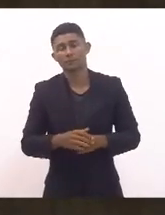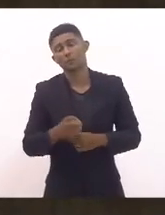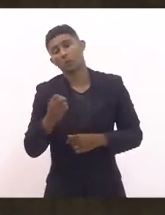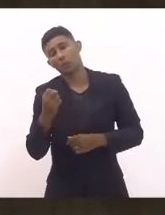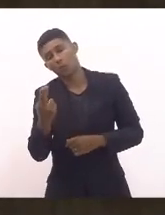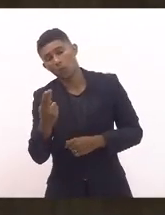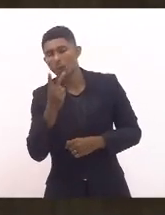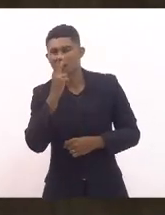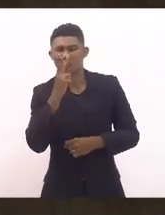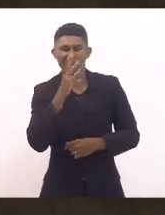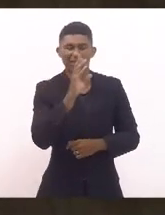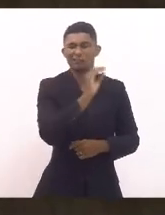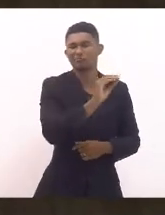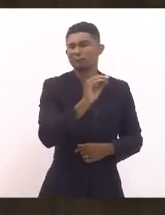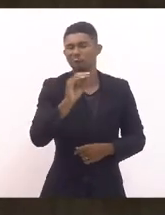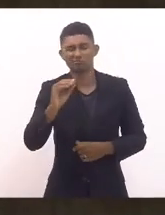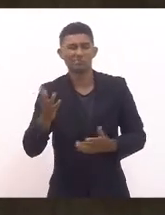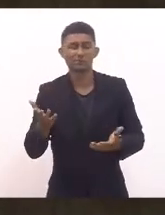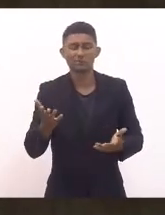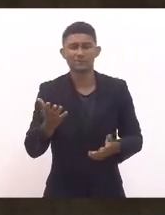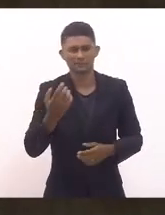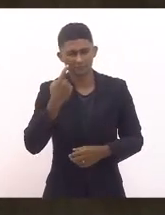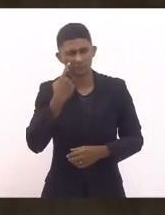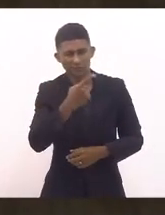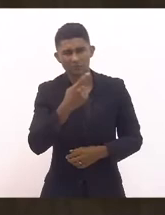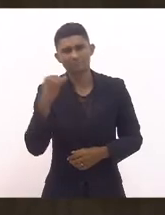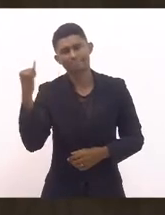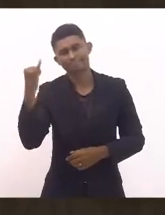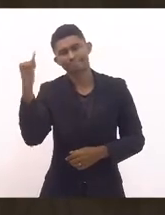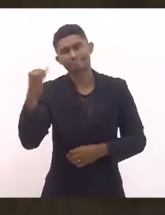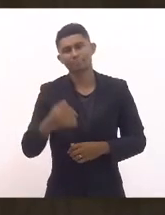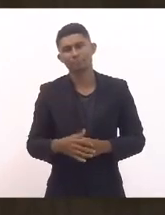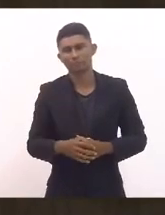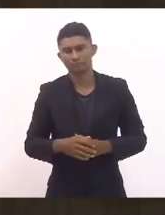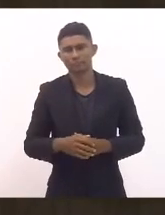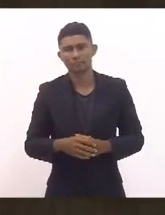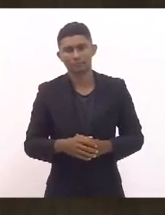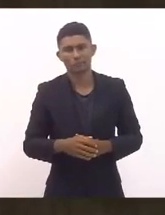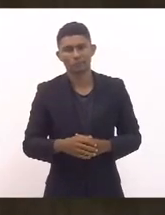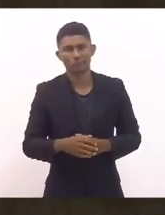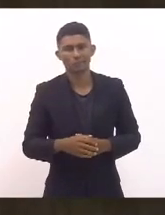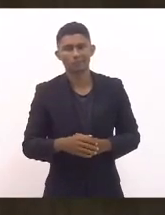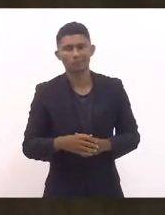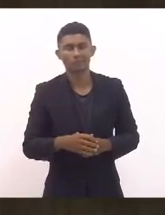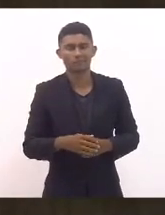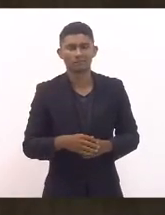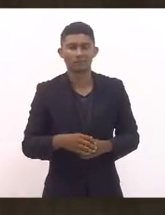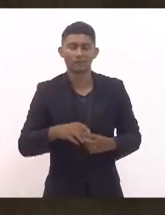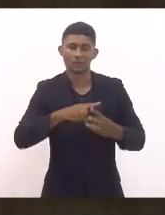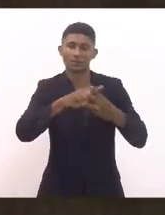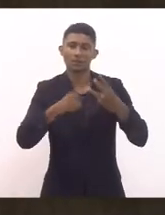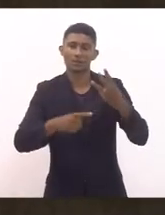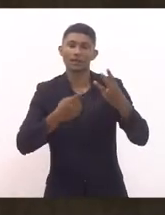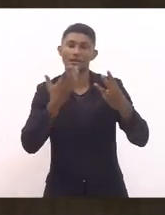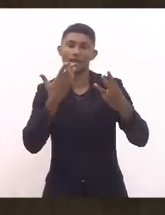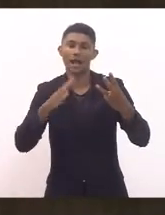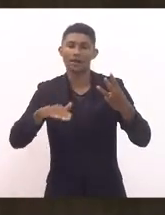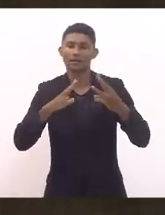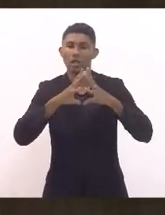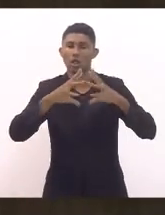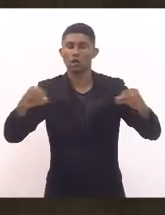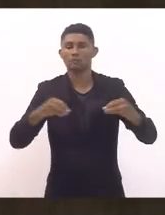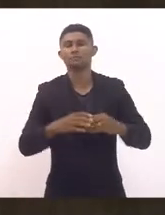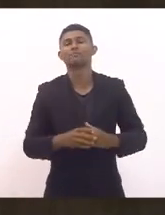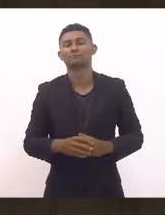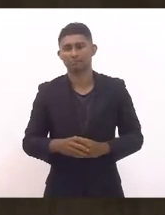que poderia ser organizado ali no desaparecimento de três crianças. Afinal de contas, três